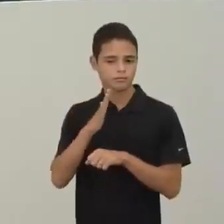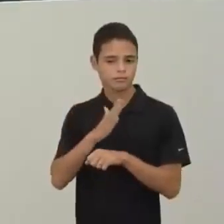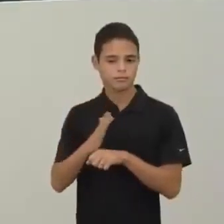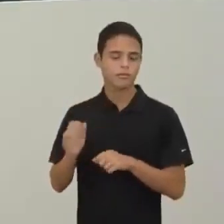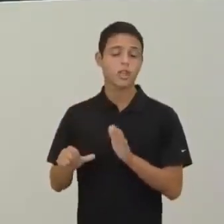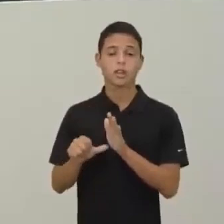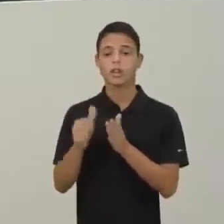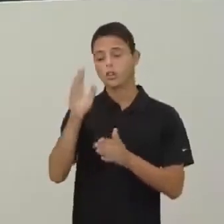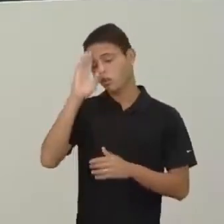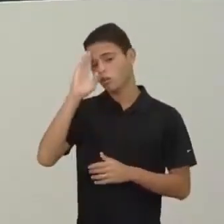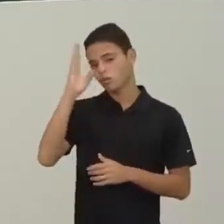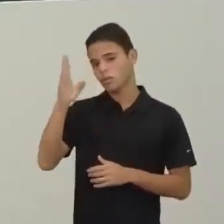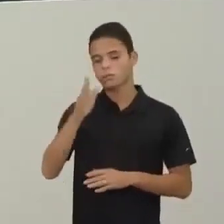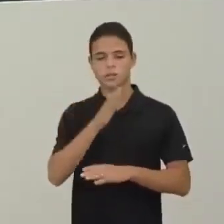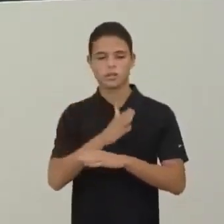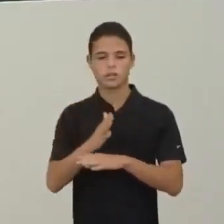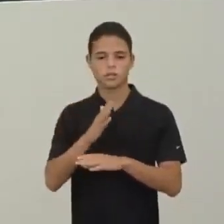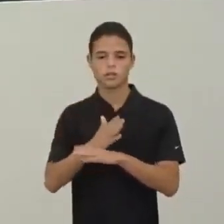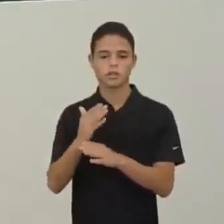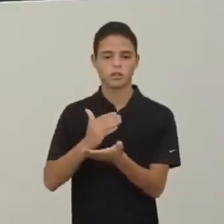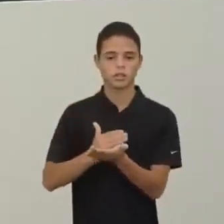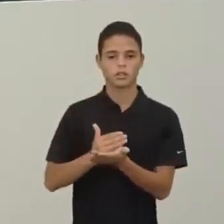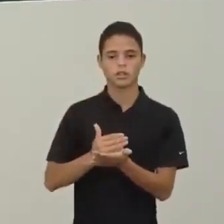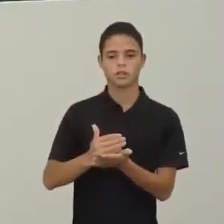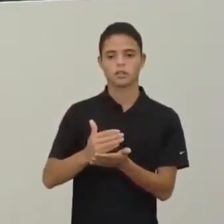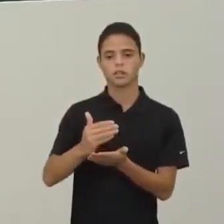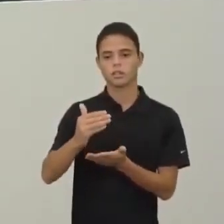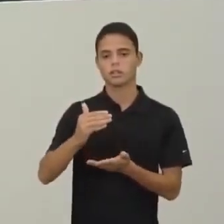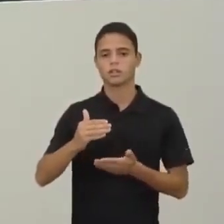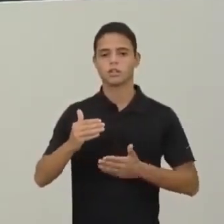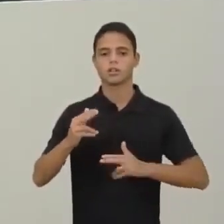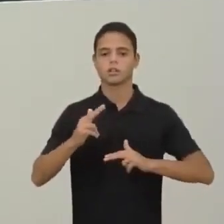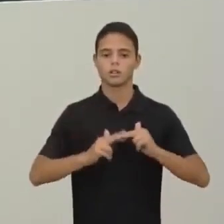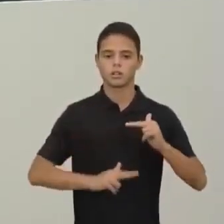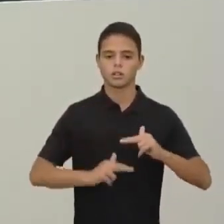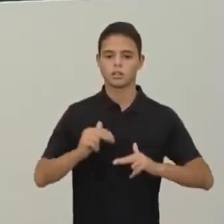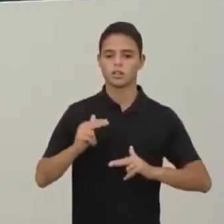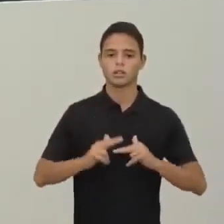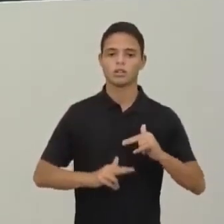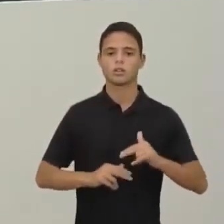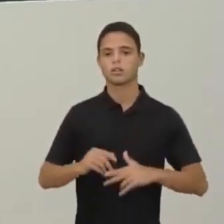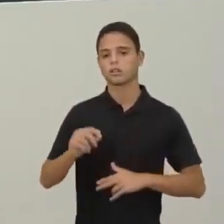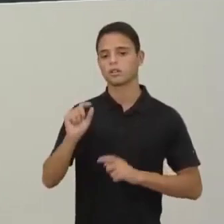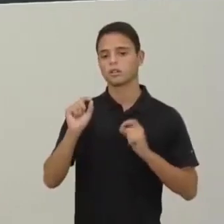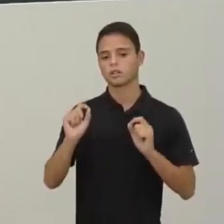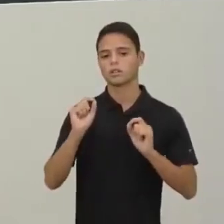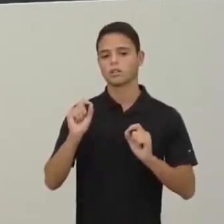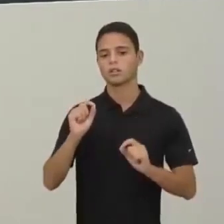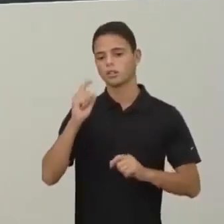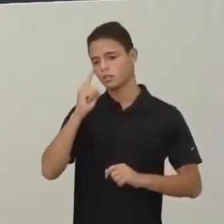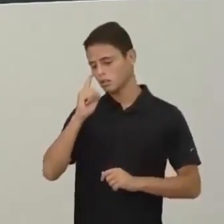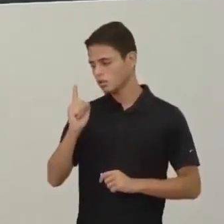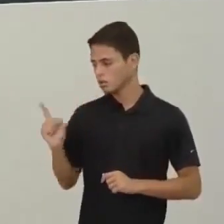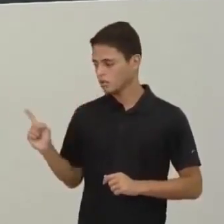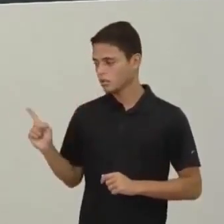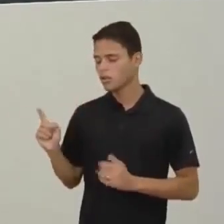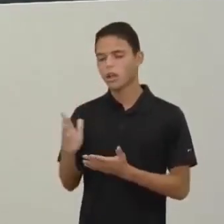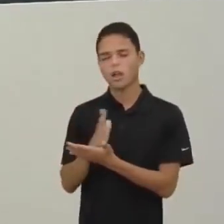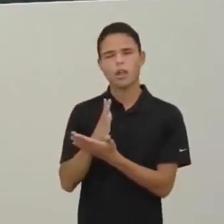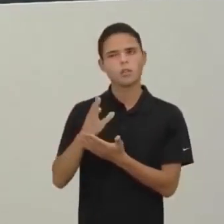o principal exercício que a gente tenta fazer quando a gente começa a aprender um instrumento de cordas seria tentar tirar